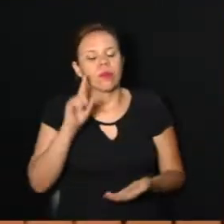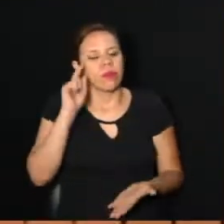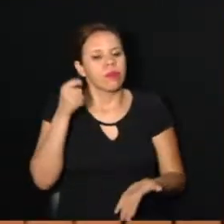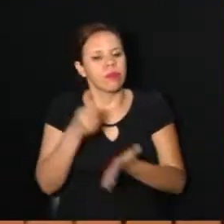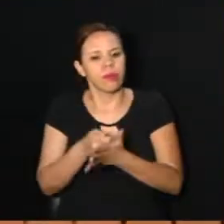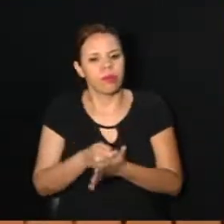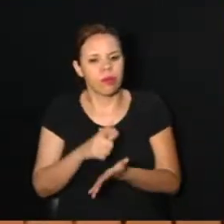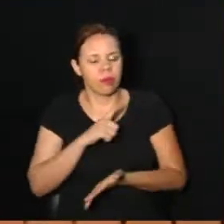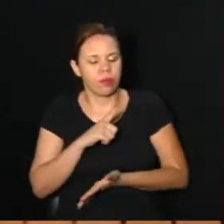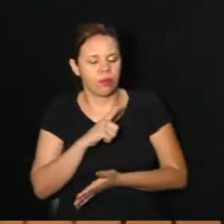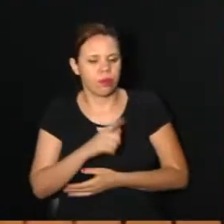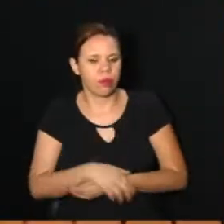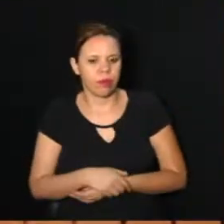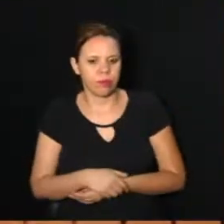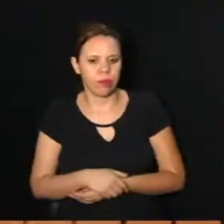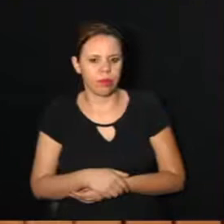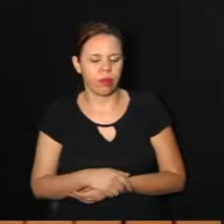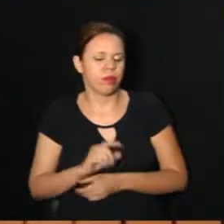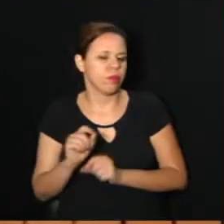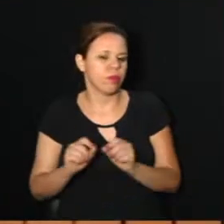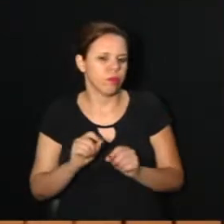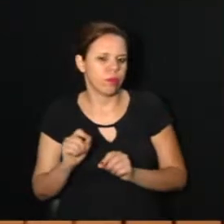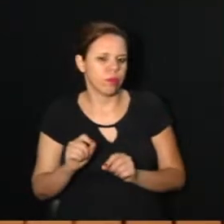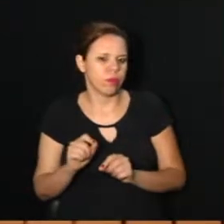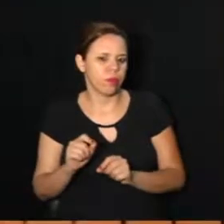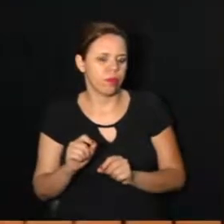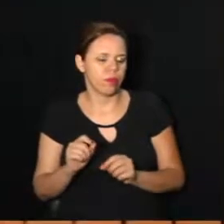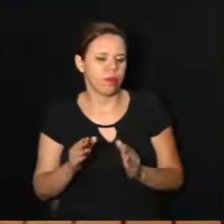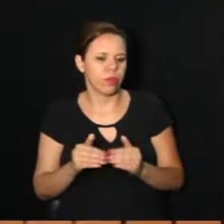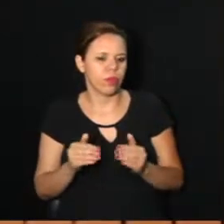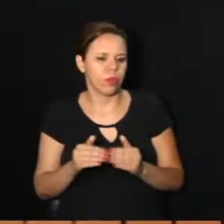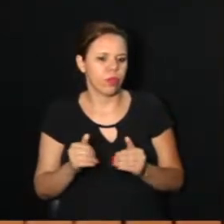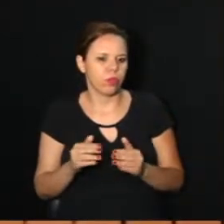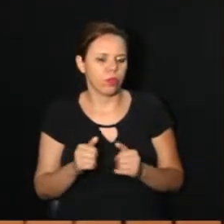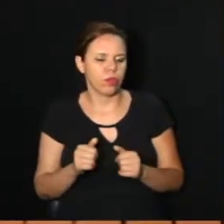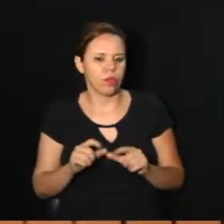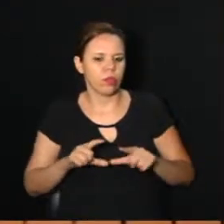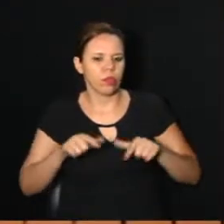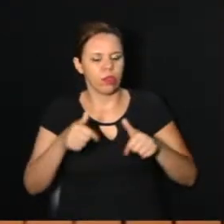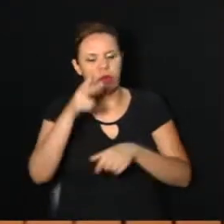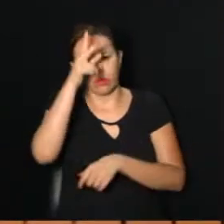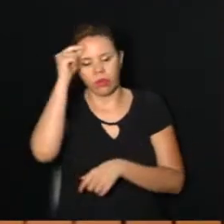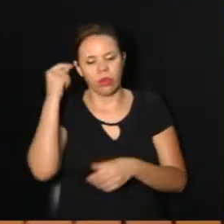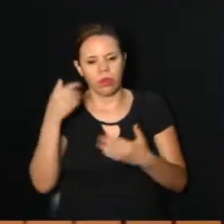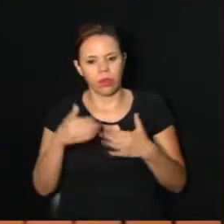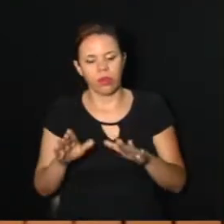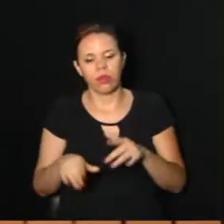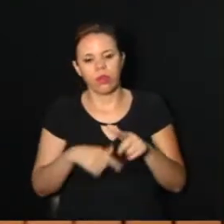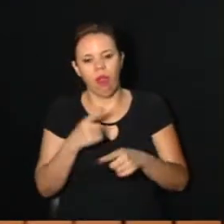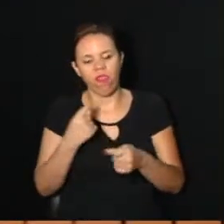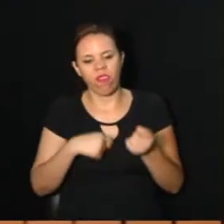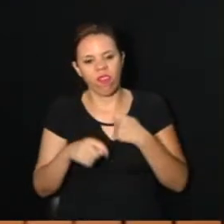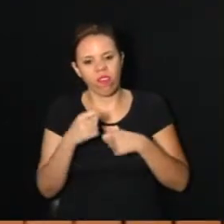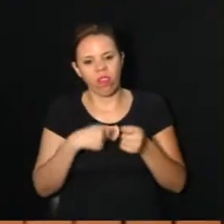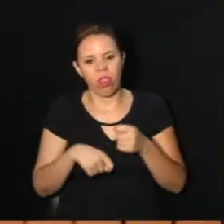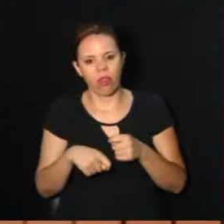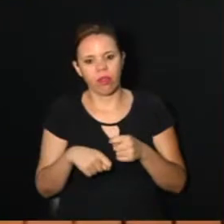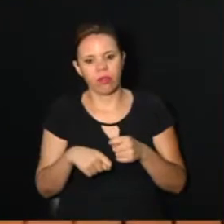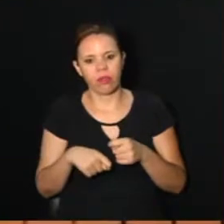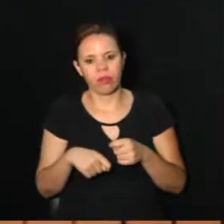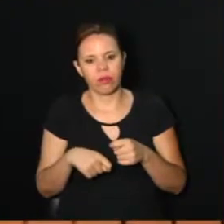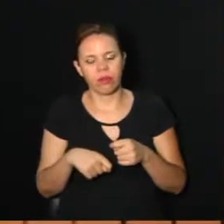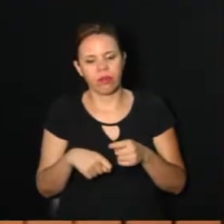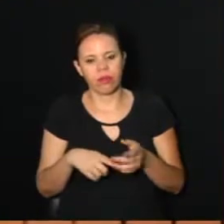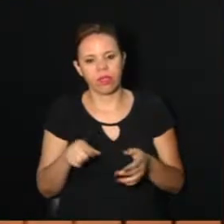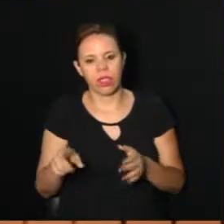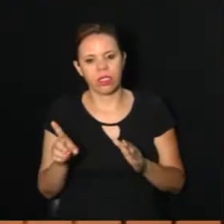garantia de que, nas solicitações de atos públicos de liberação da atividade econômica, que se sujeita ao disposto